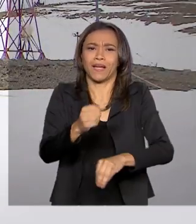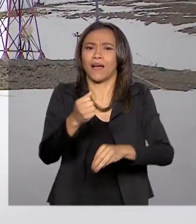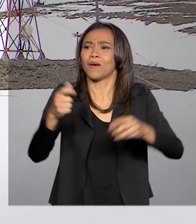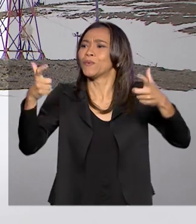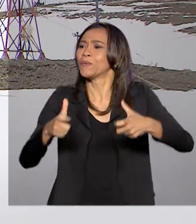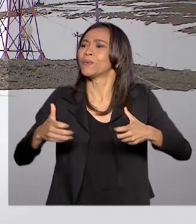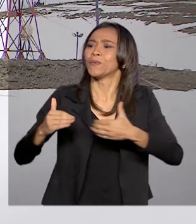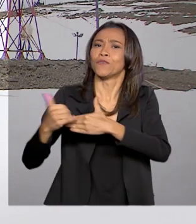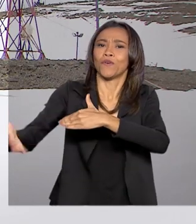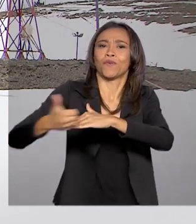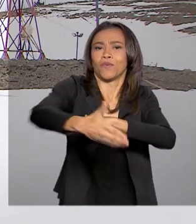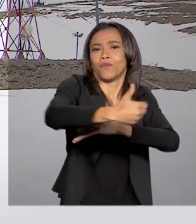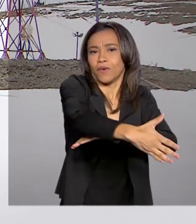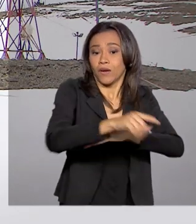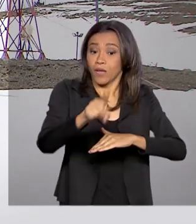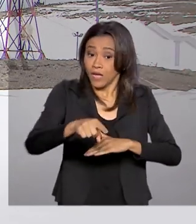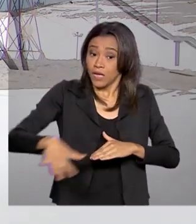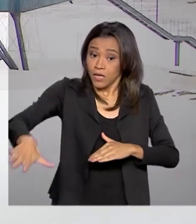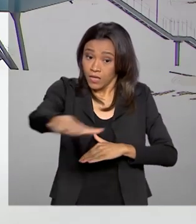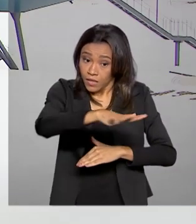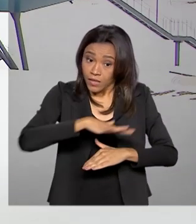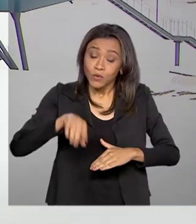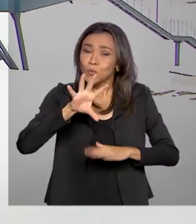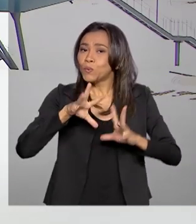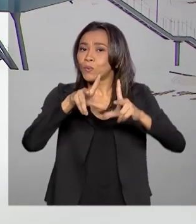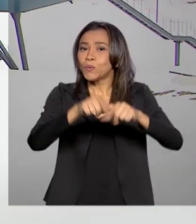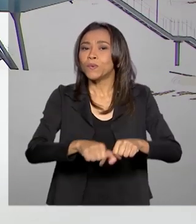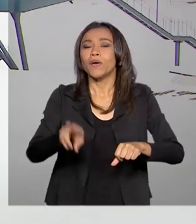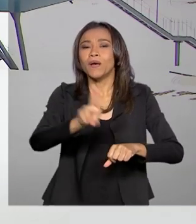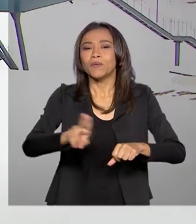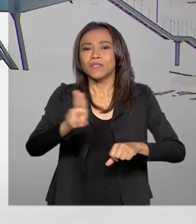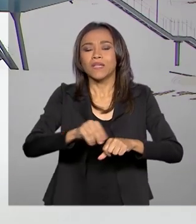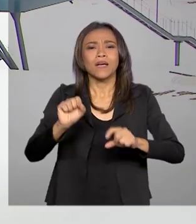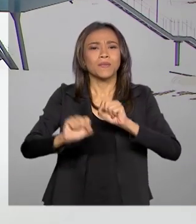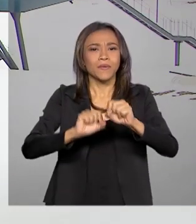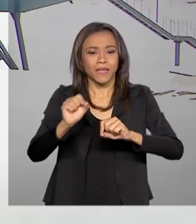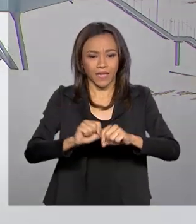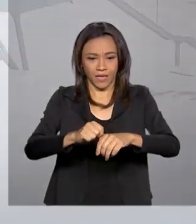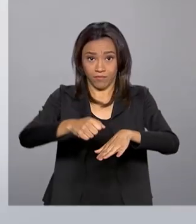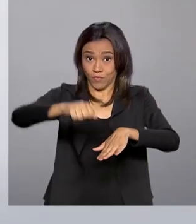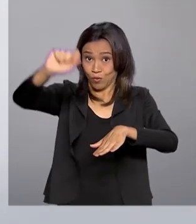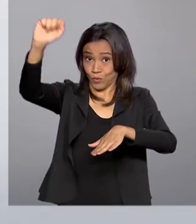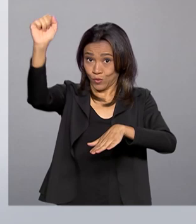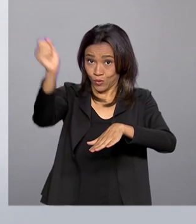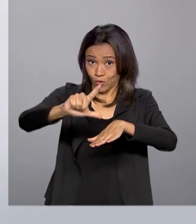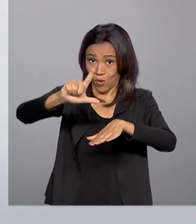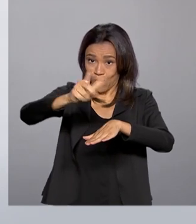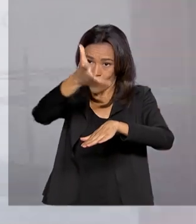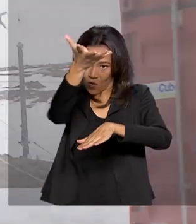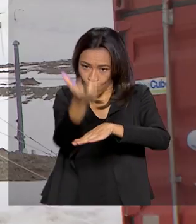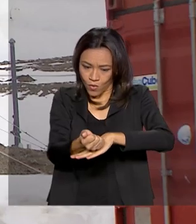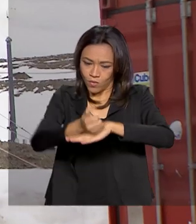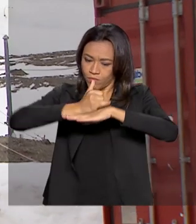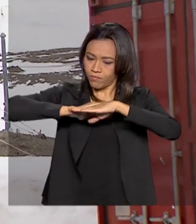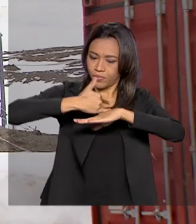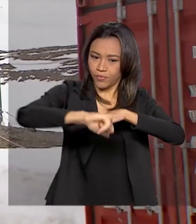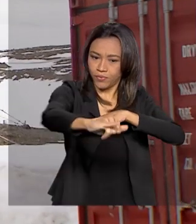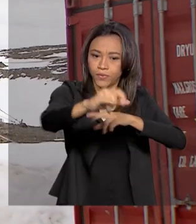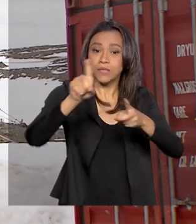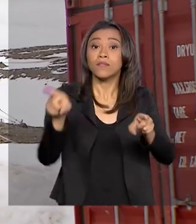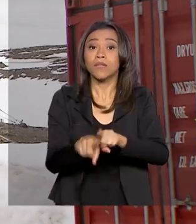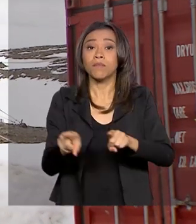consumida no centro de pesquisa vem de fontes renováveis, produzidas por placas solares e por uma mini usina eólica